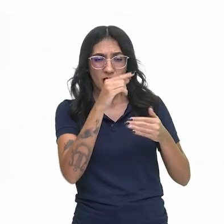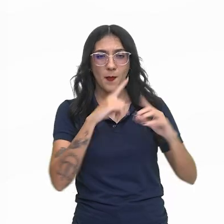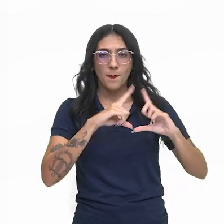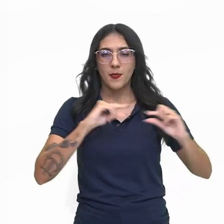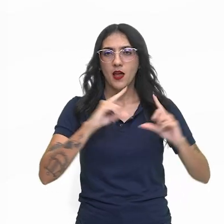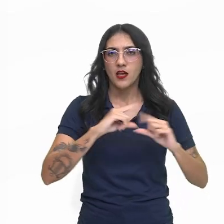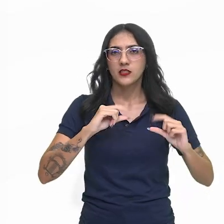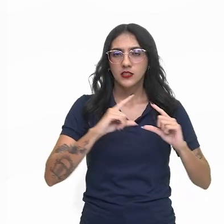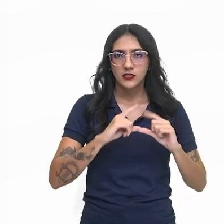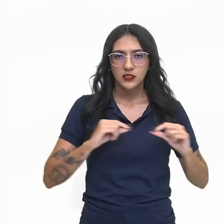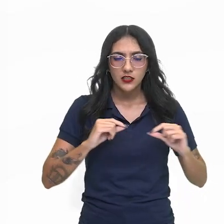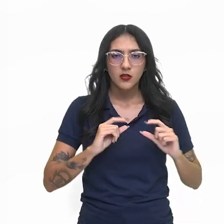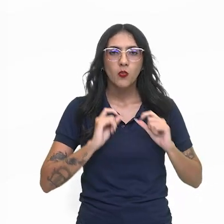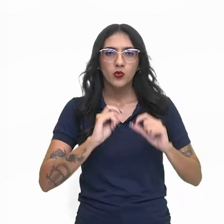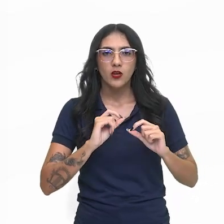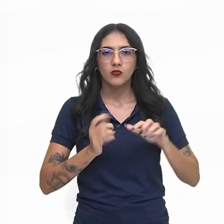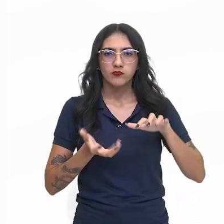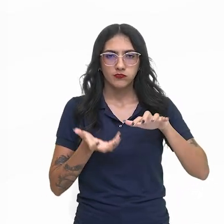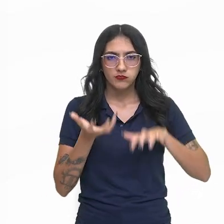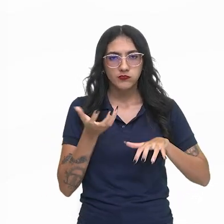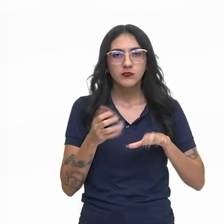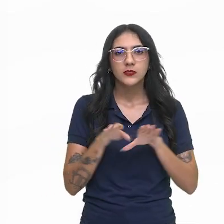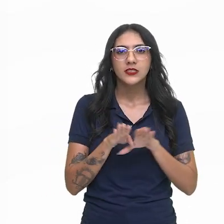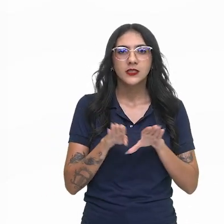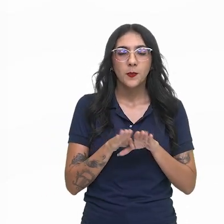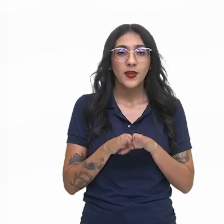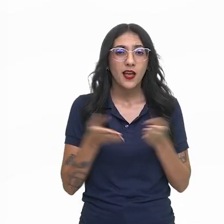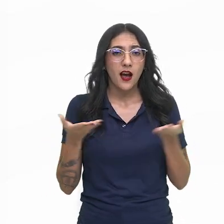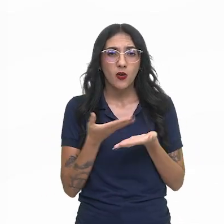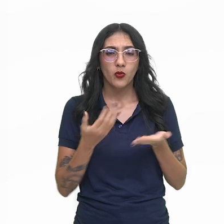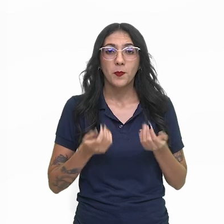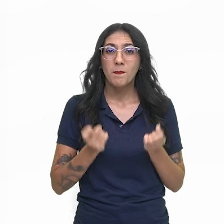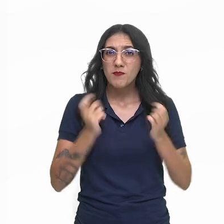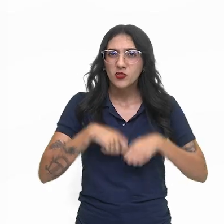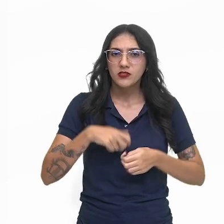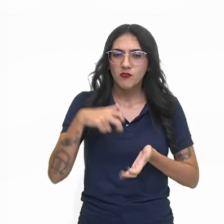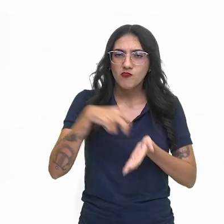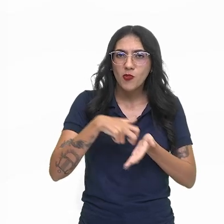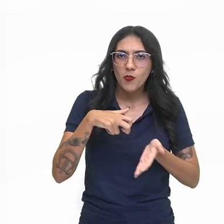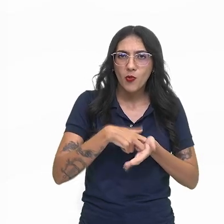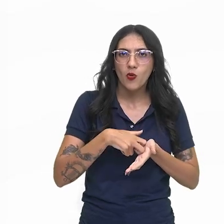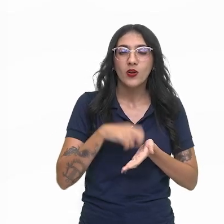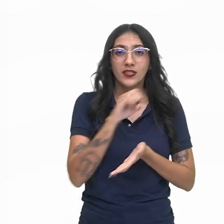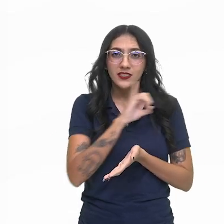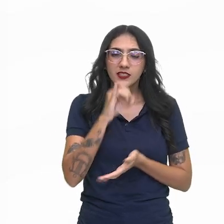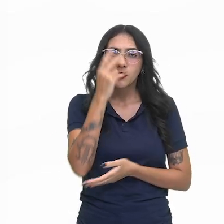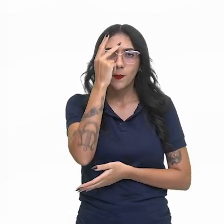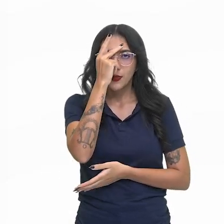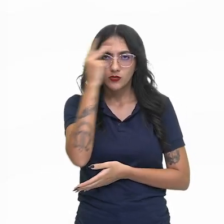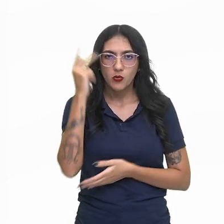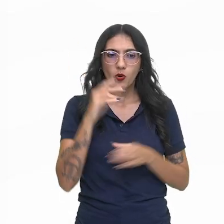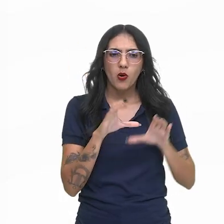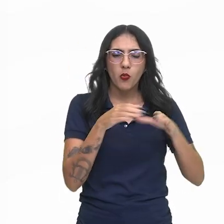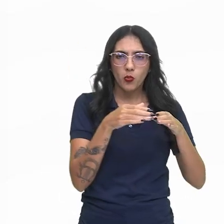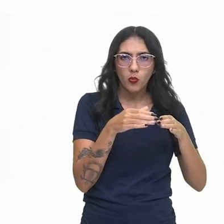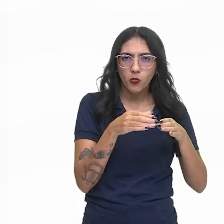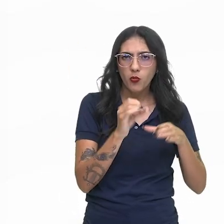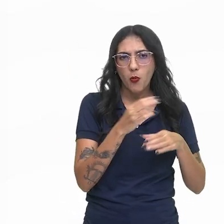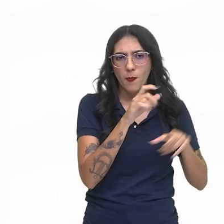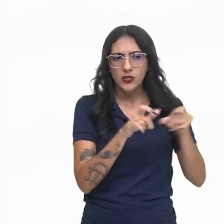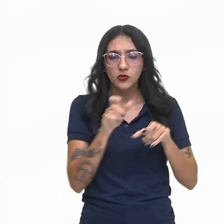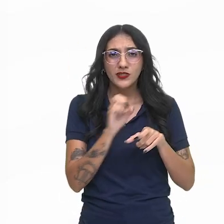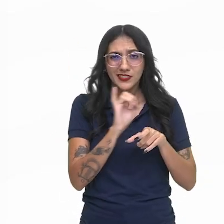Nacional, decretando a permissão, né, de censura e tortura para todo opositor do governo, né, qualquer grupo ou pessoa